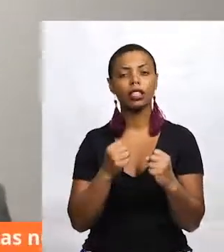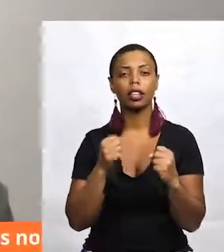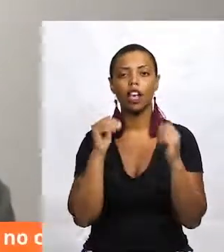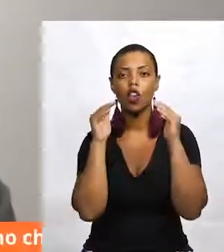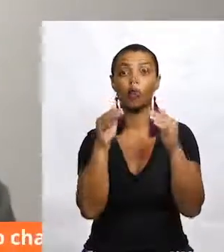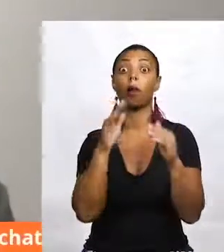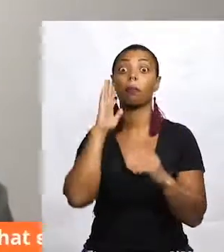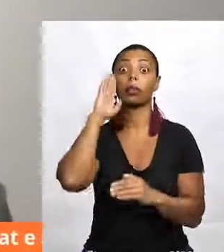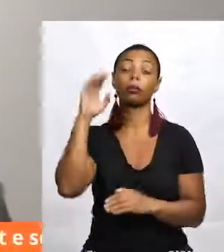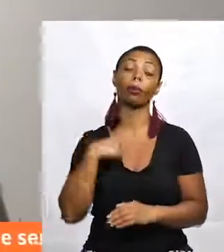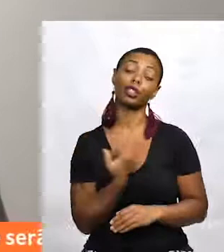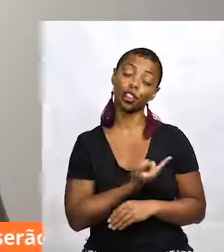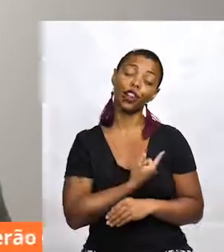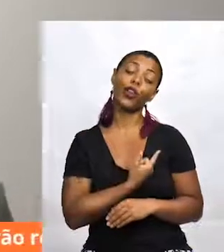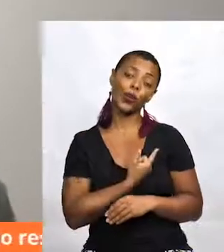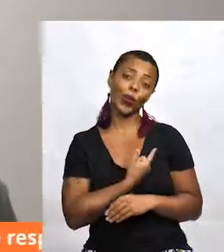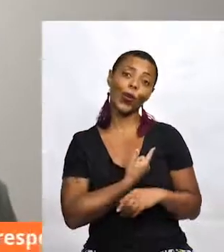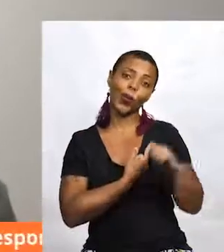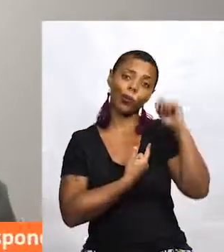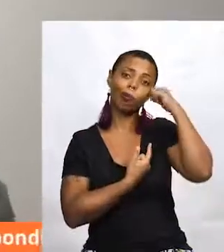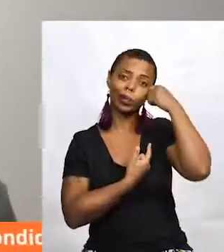como quilombo, nós precisamos mudar